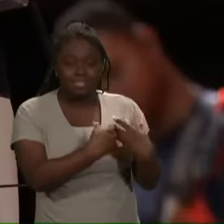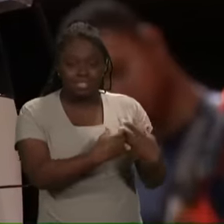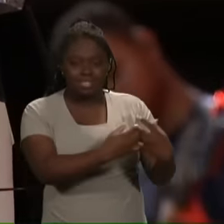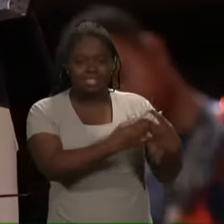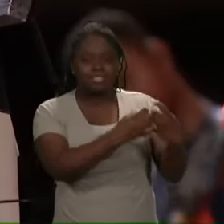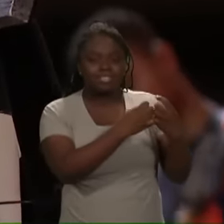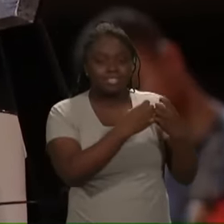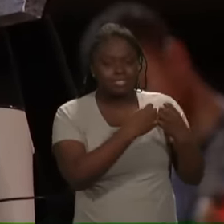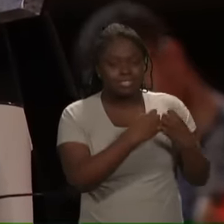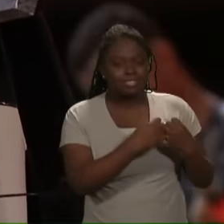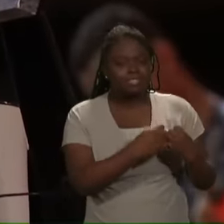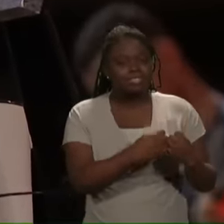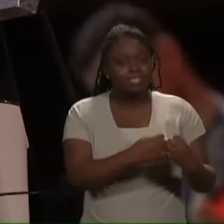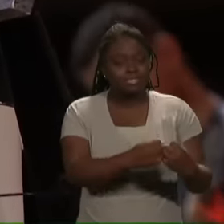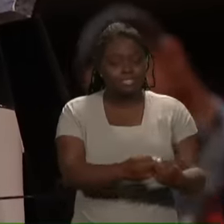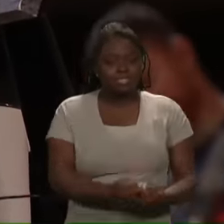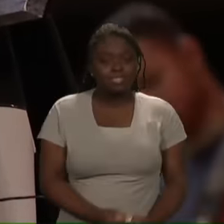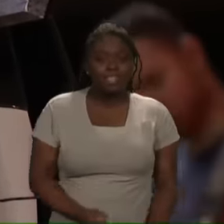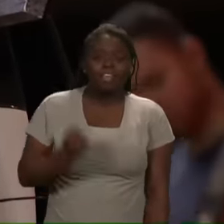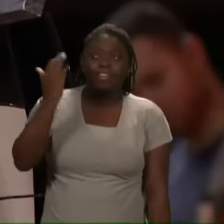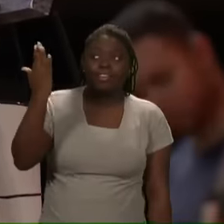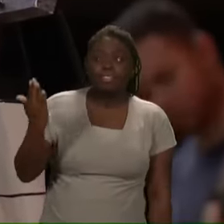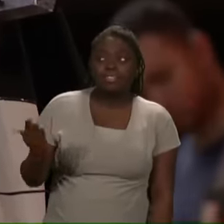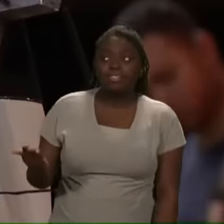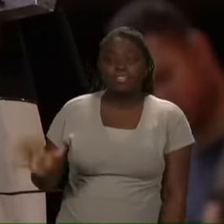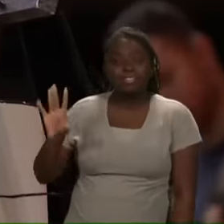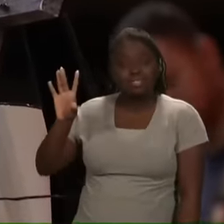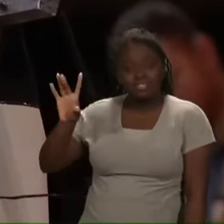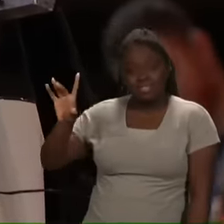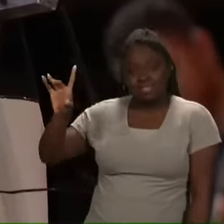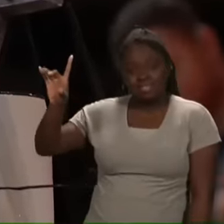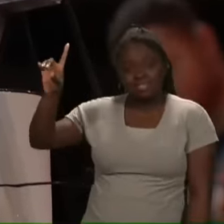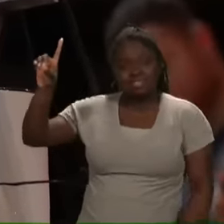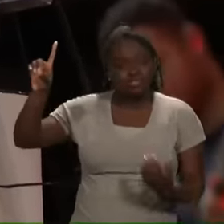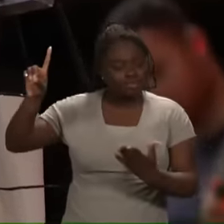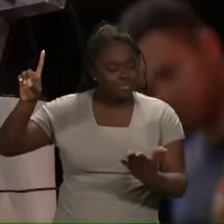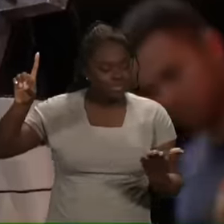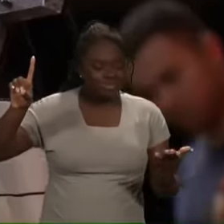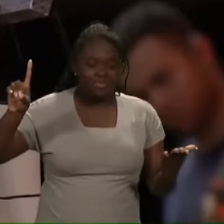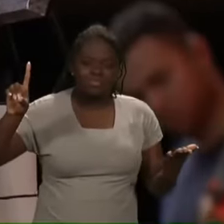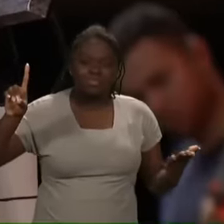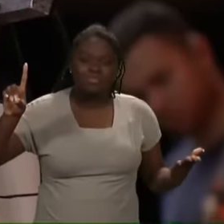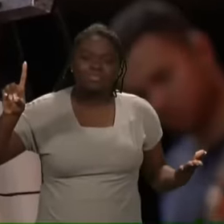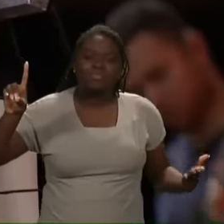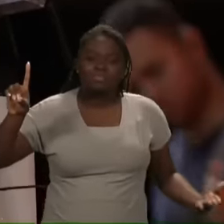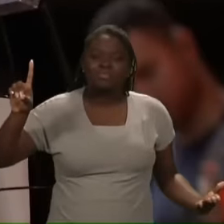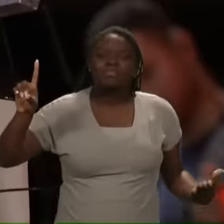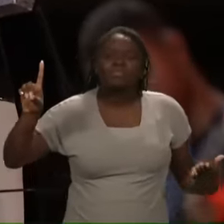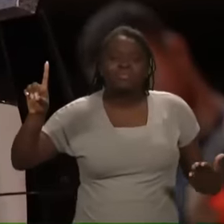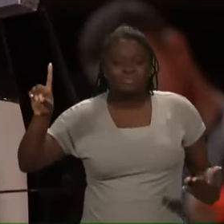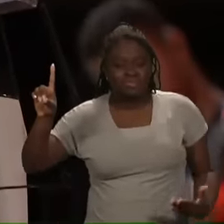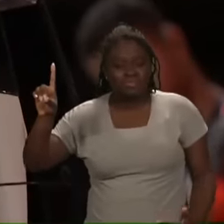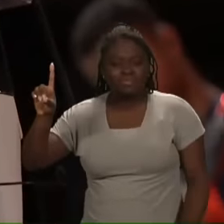remidos que perante seu Deus hoje estão.